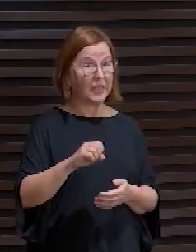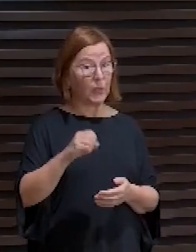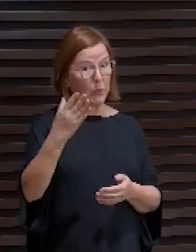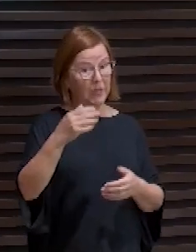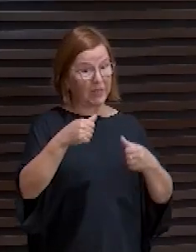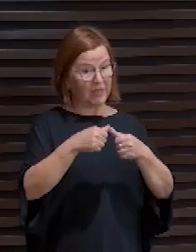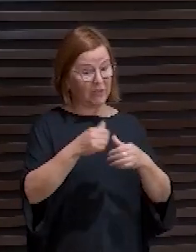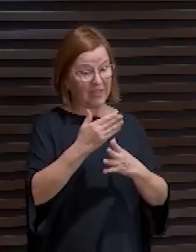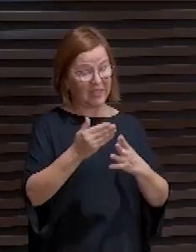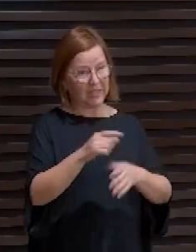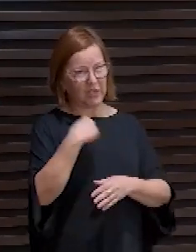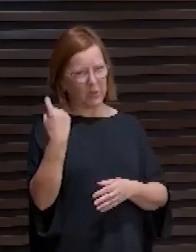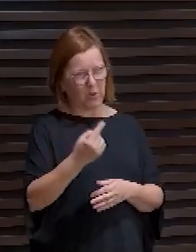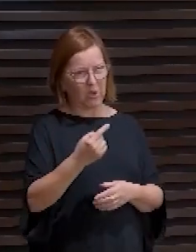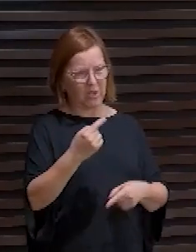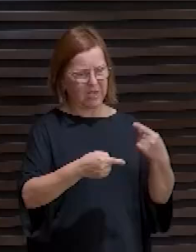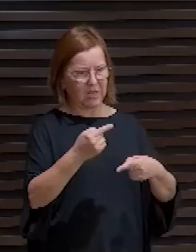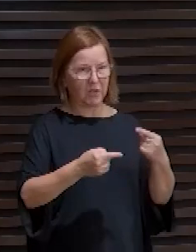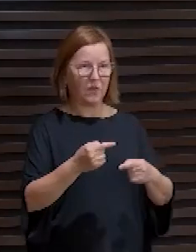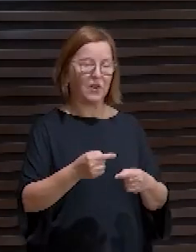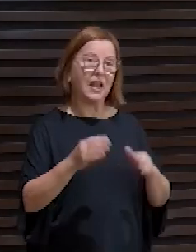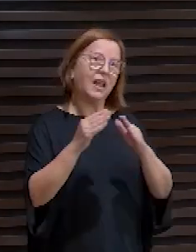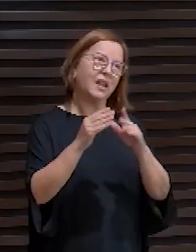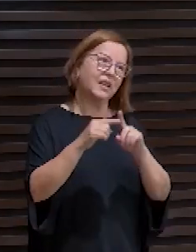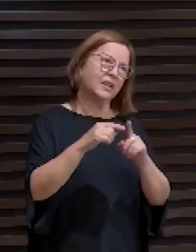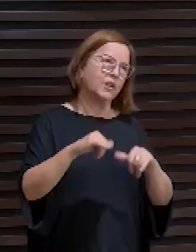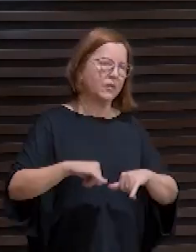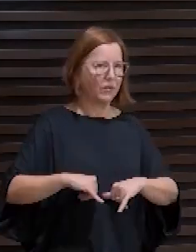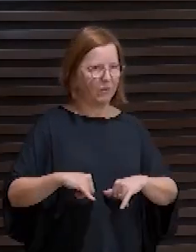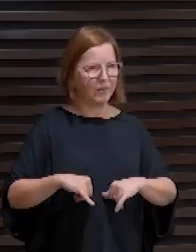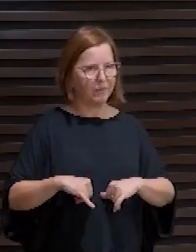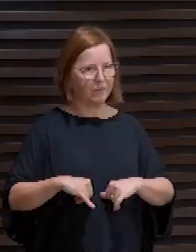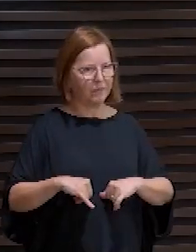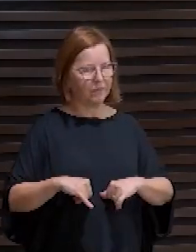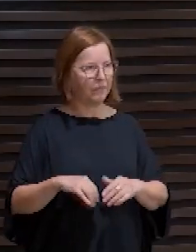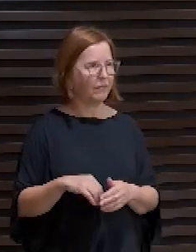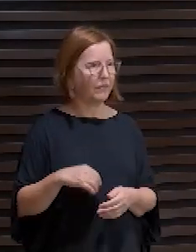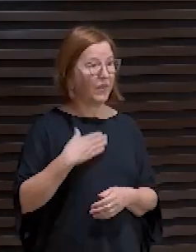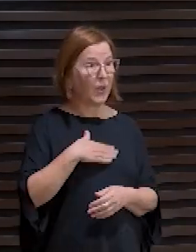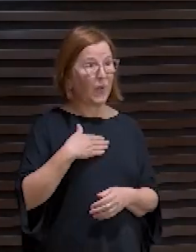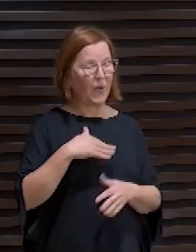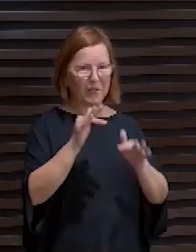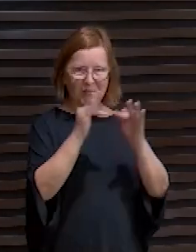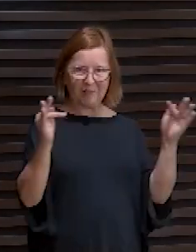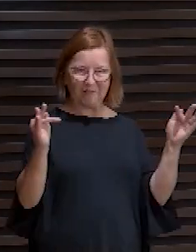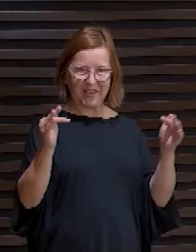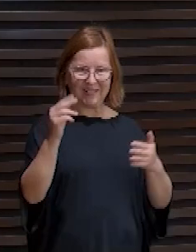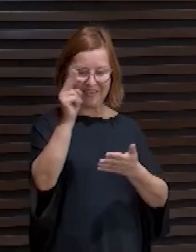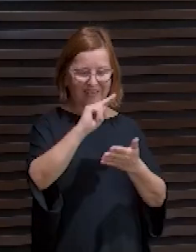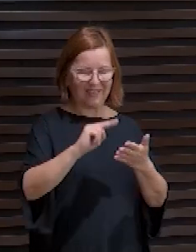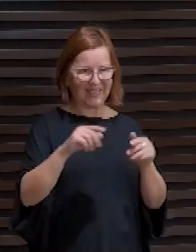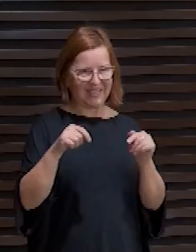meio, essa discórdia, a igreja sofre. Eu gosto muito de uma frase que eu ouvi há muitos anos aqui na